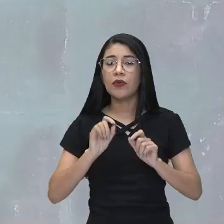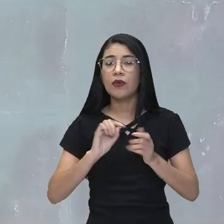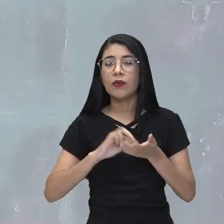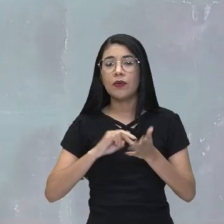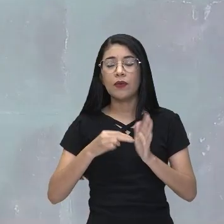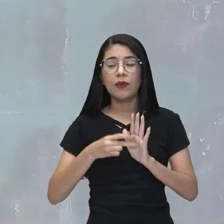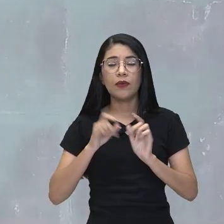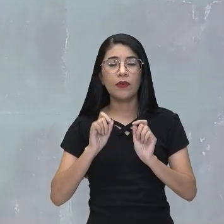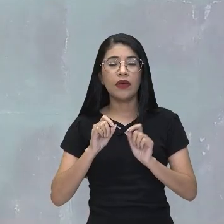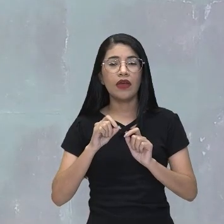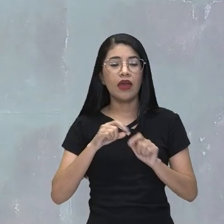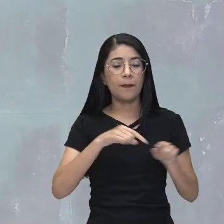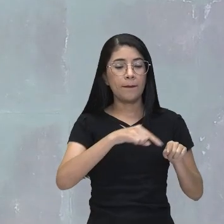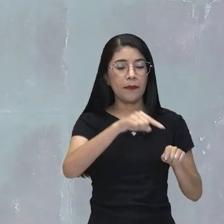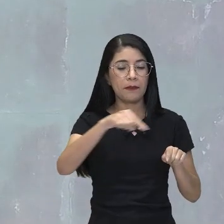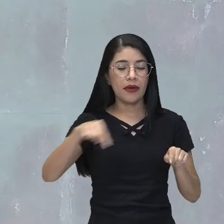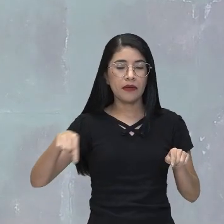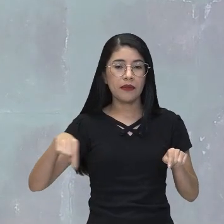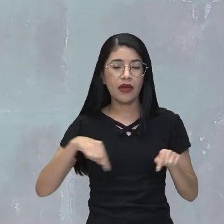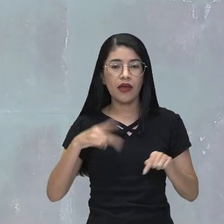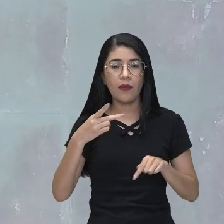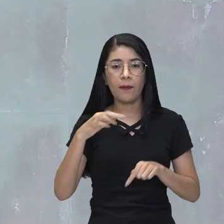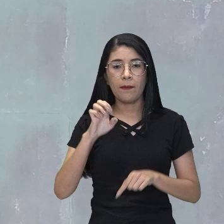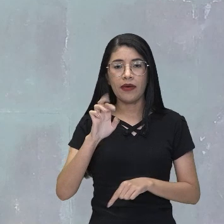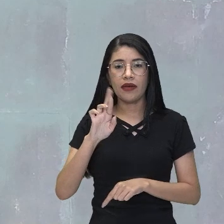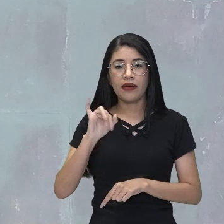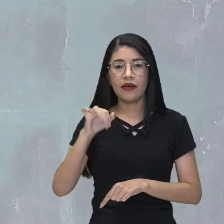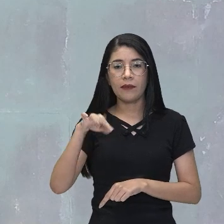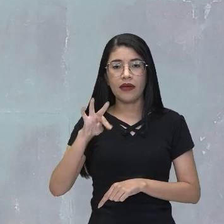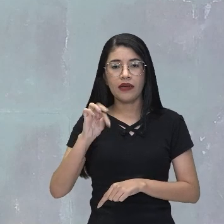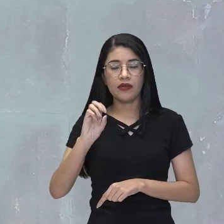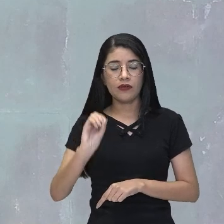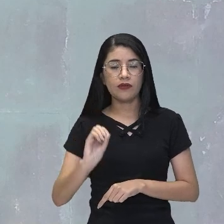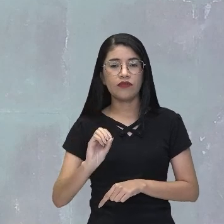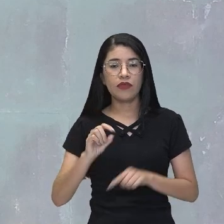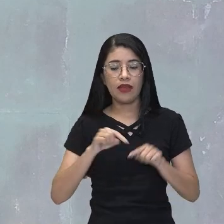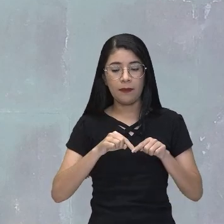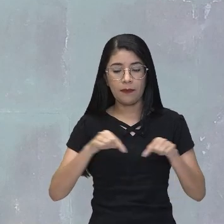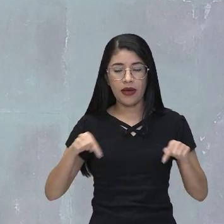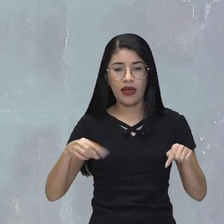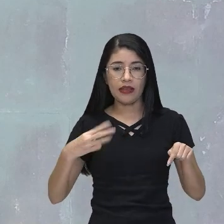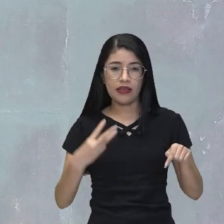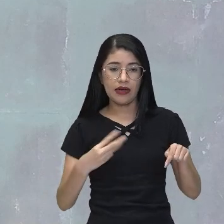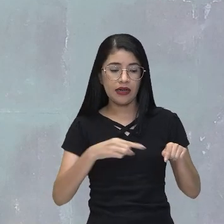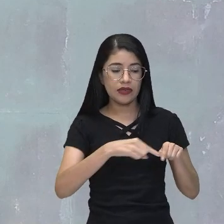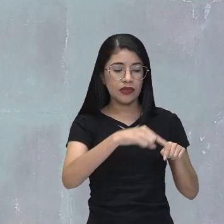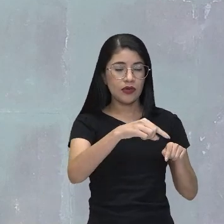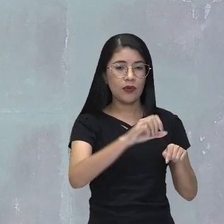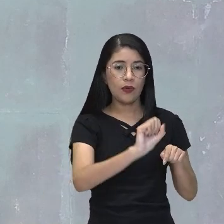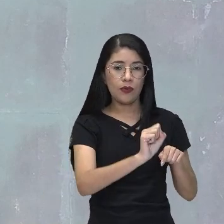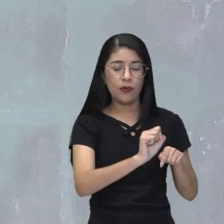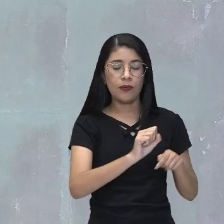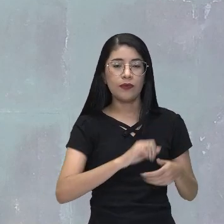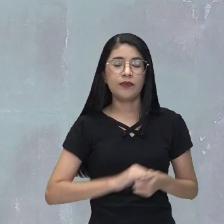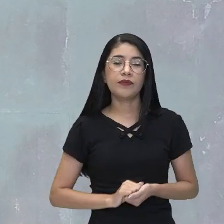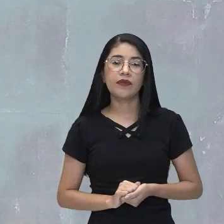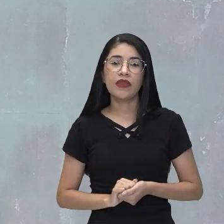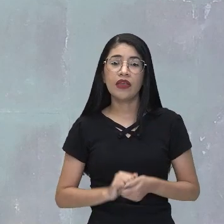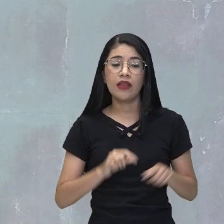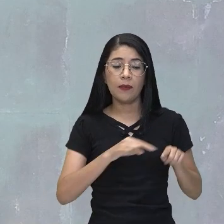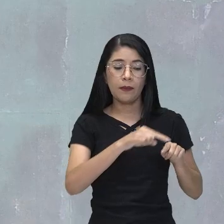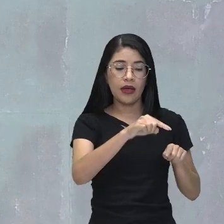é justamente o perímetro. E aí estamos considerando dois lados, um lado de 3 e um lado de 8. Esses